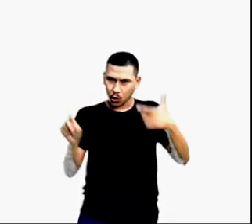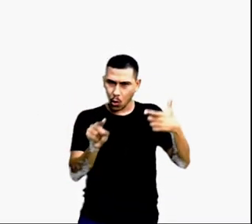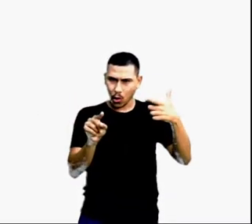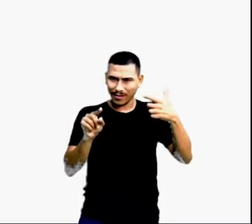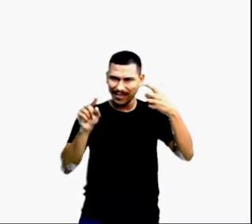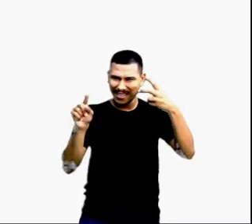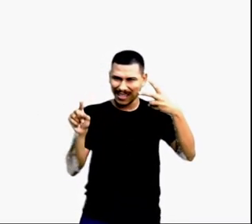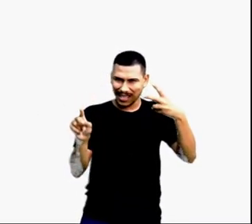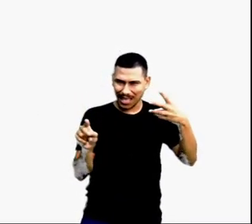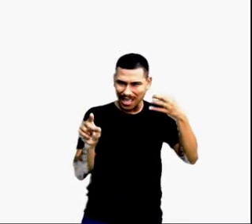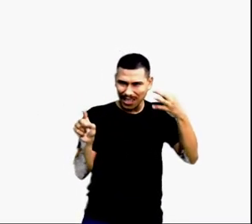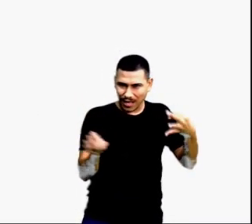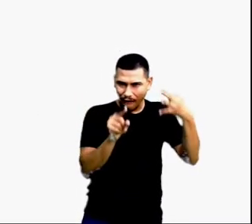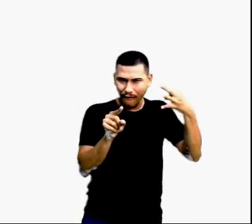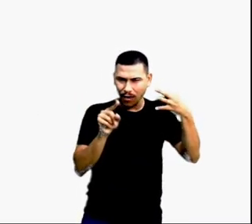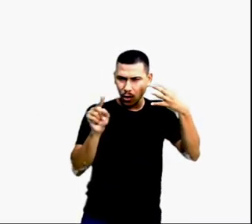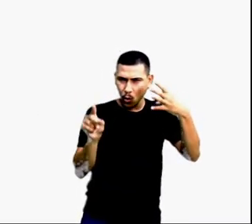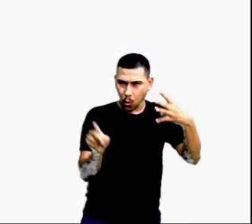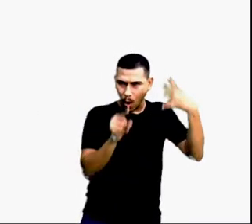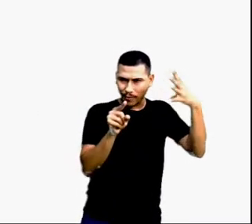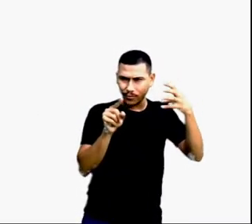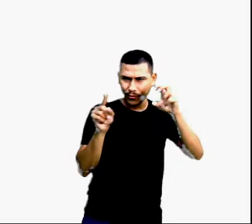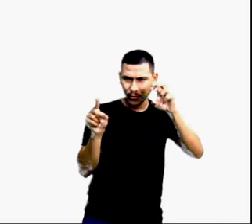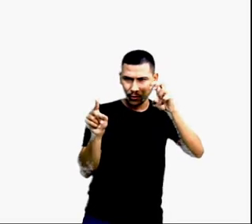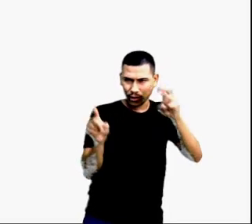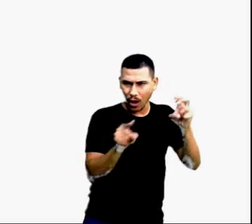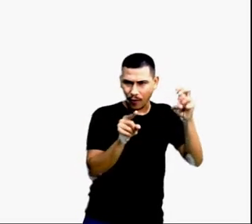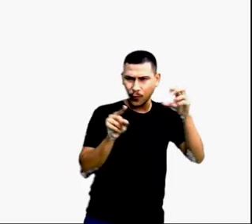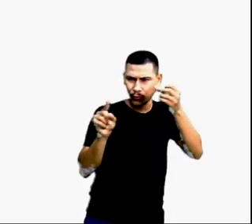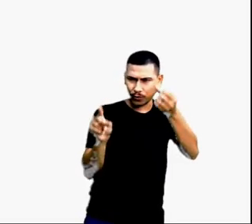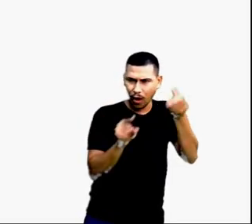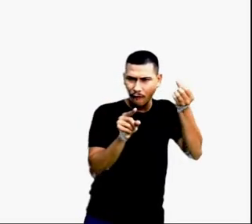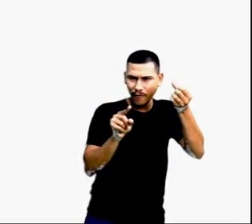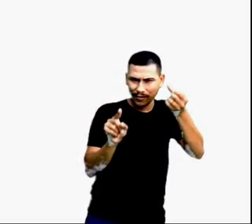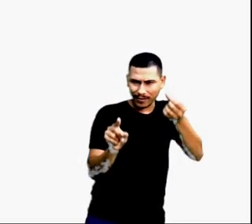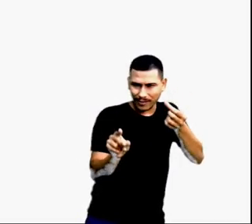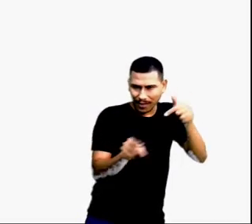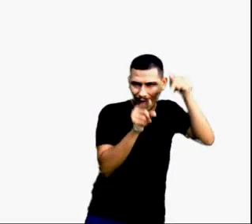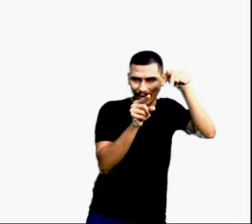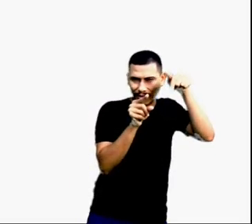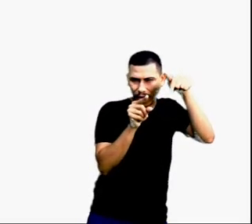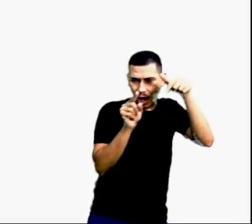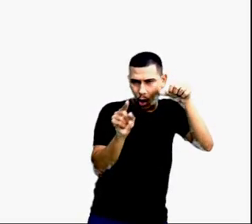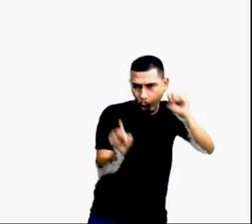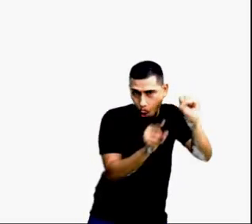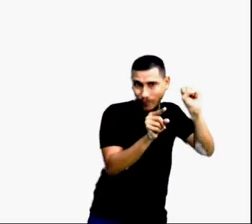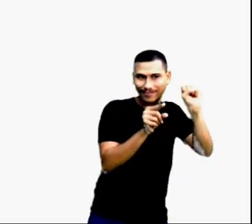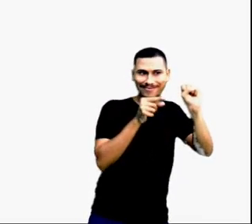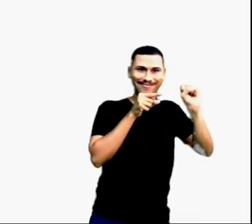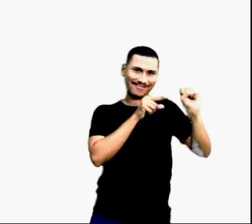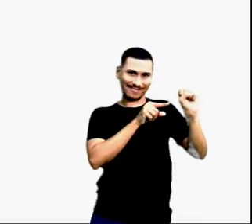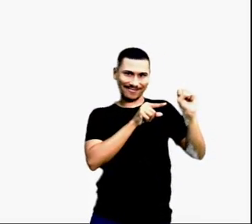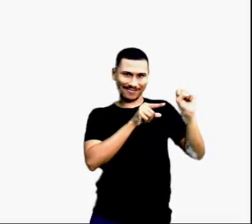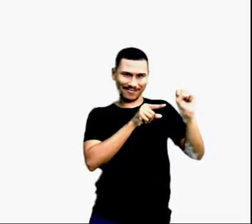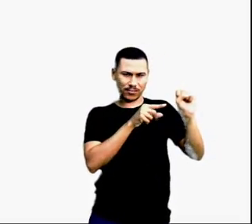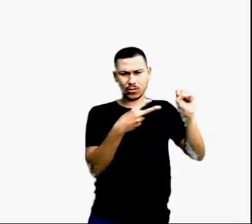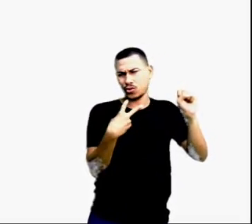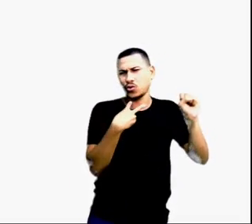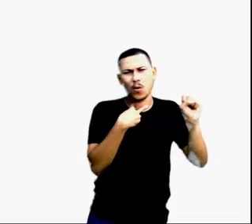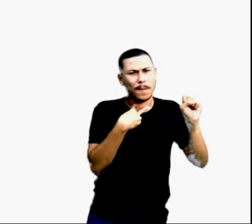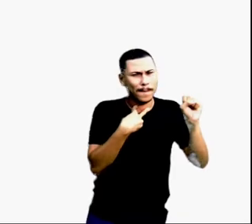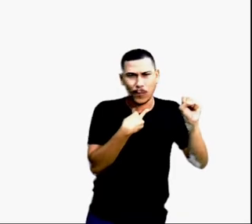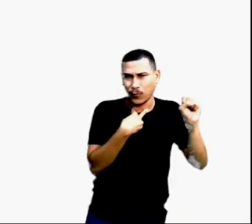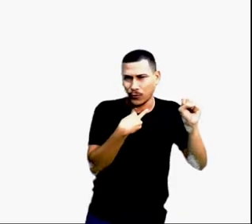cinco seis sete mais uma casa Oi não